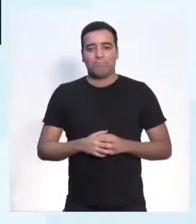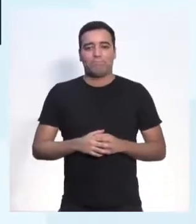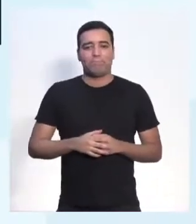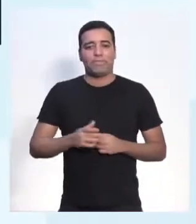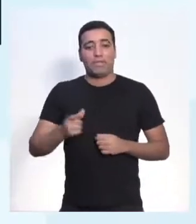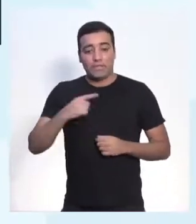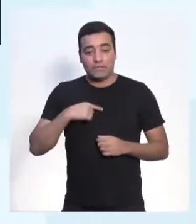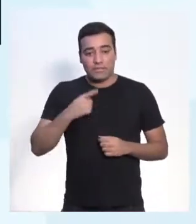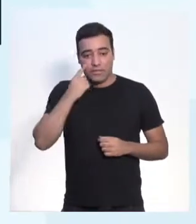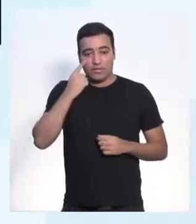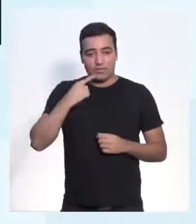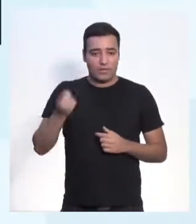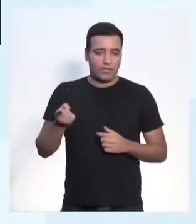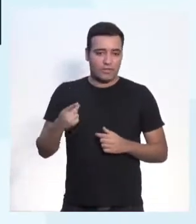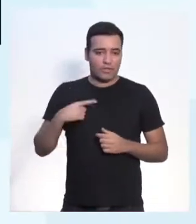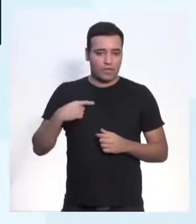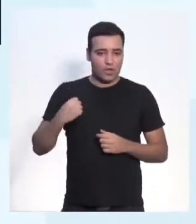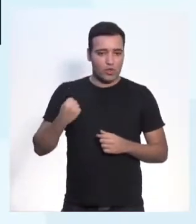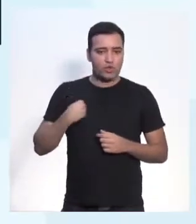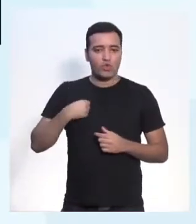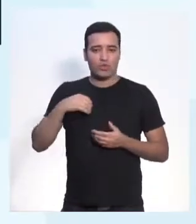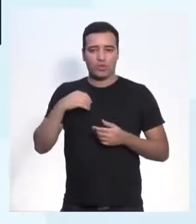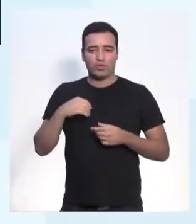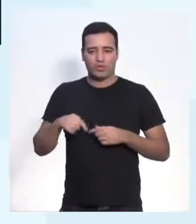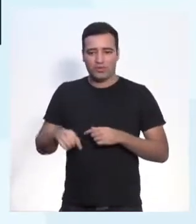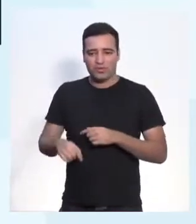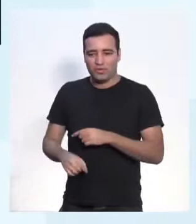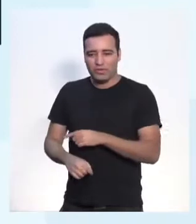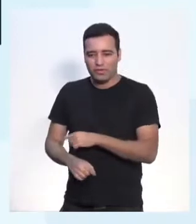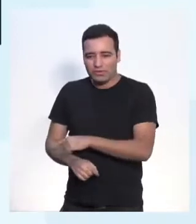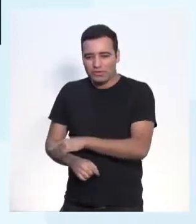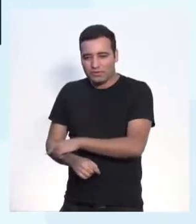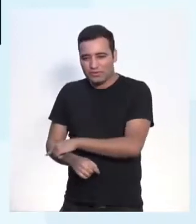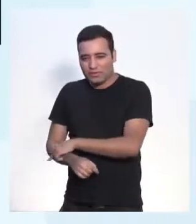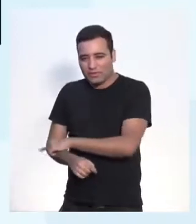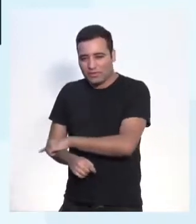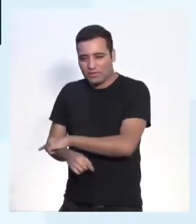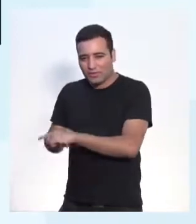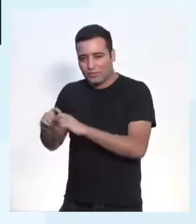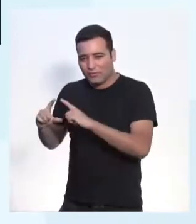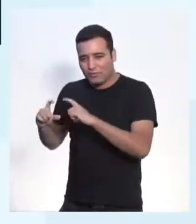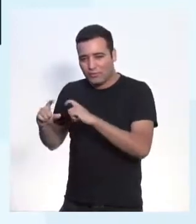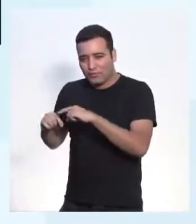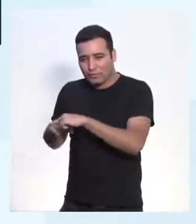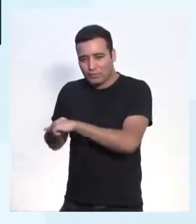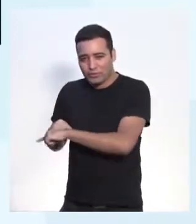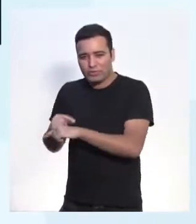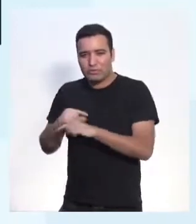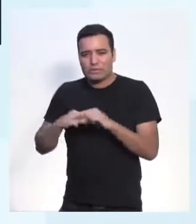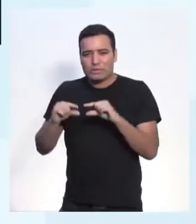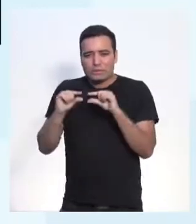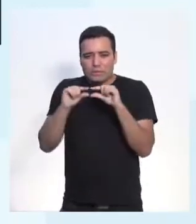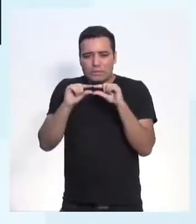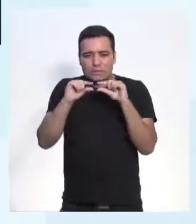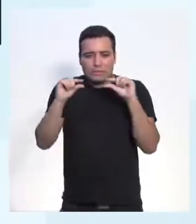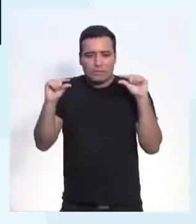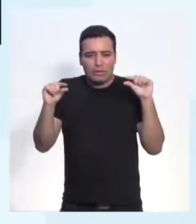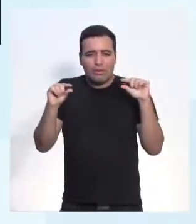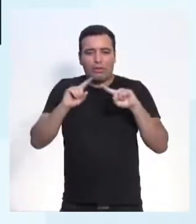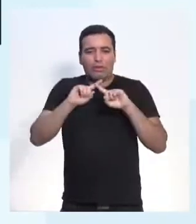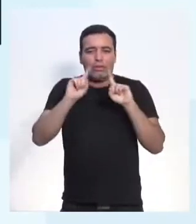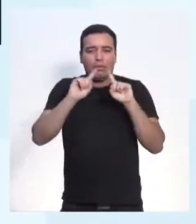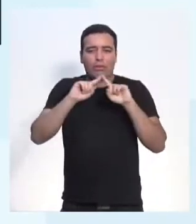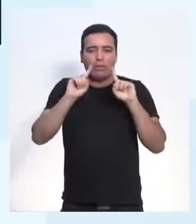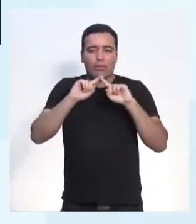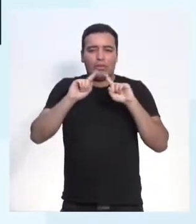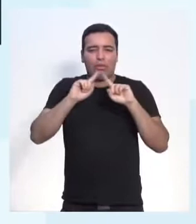do aluno, ó, apareceu o número da página para vocês, está ali embaixo da ilustração. Só que aí está muito pequeno, aí o pessoal vai reclamar, vai falar